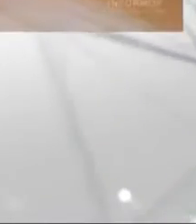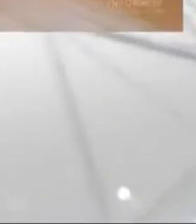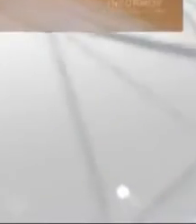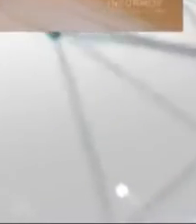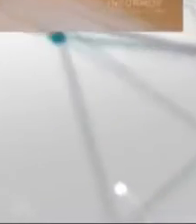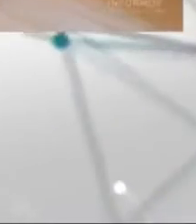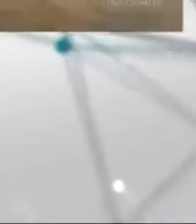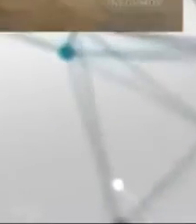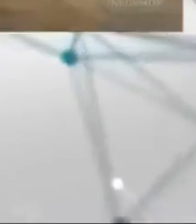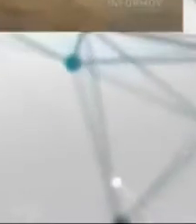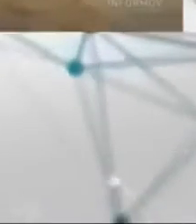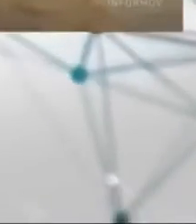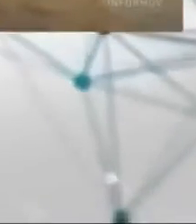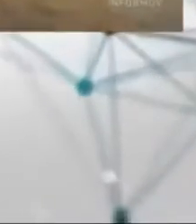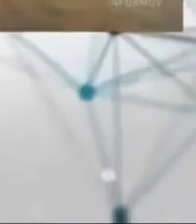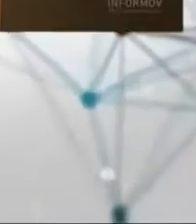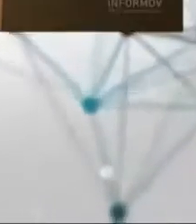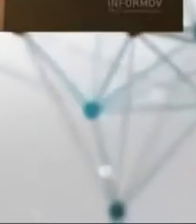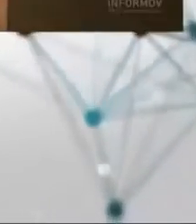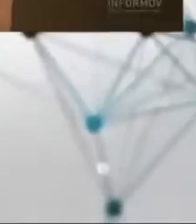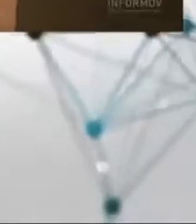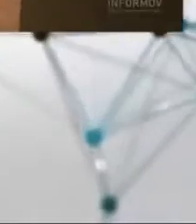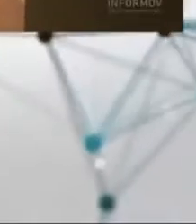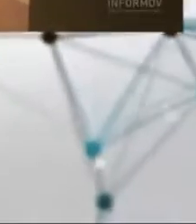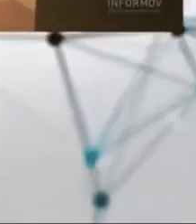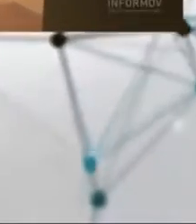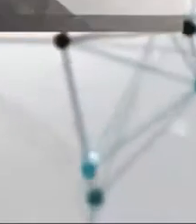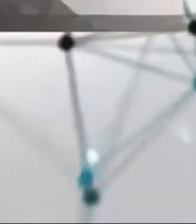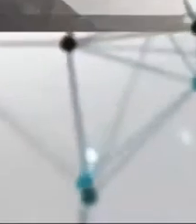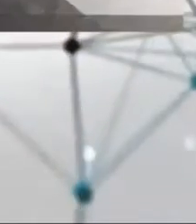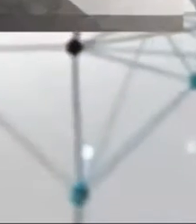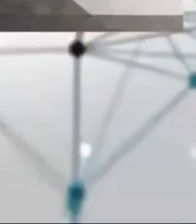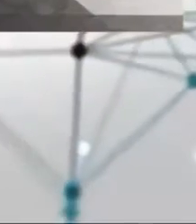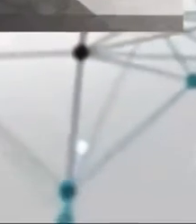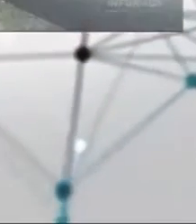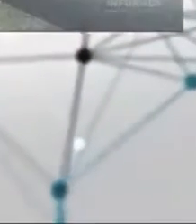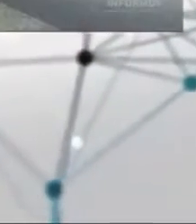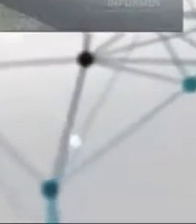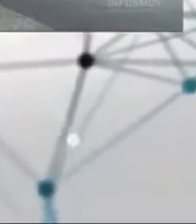empregamos o melhor comprometidos com o prazo EA qualidade